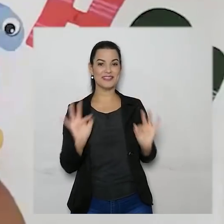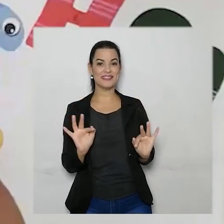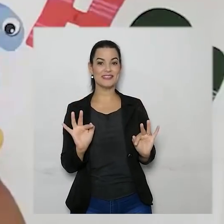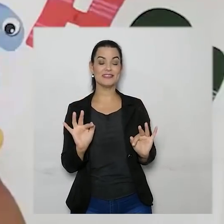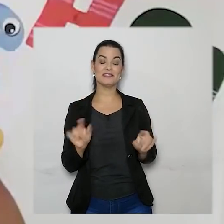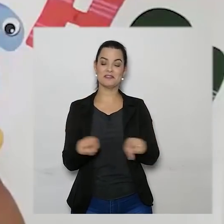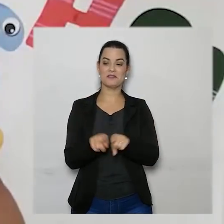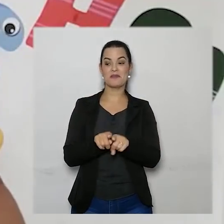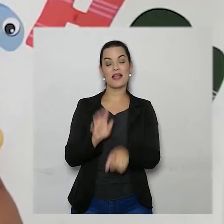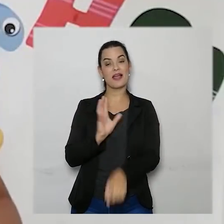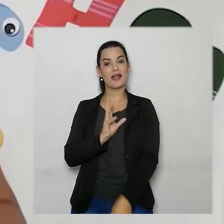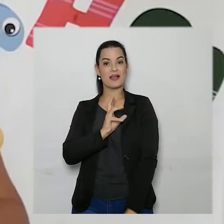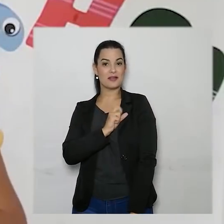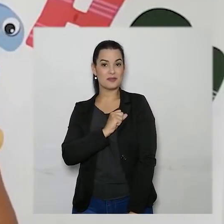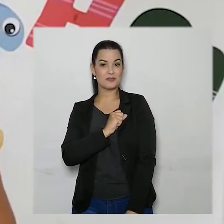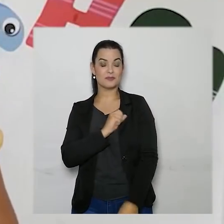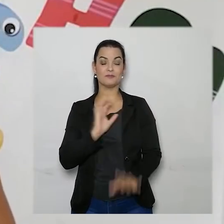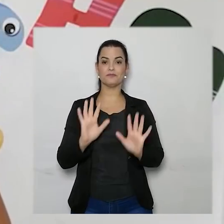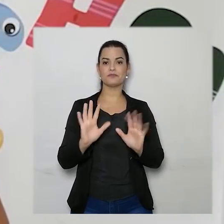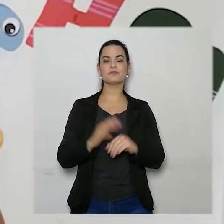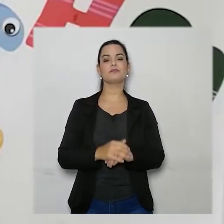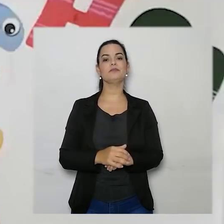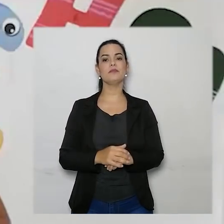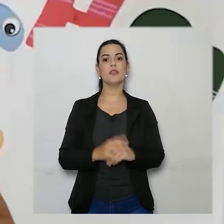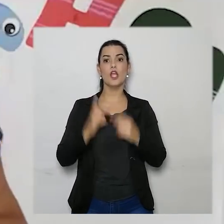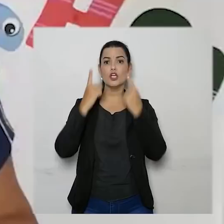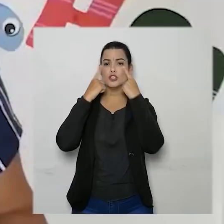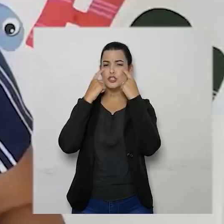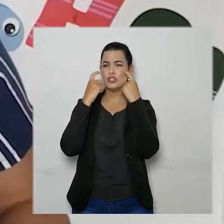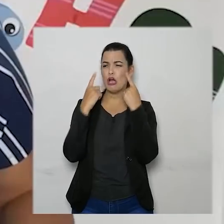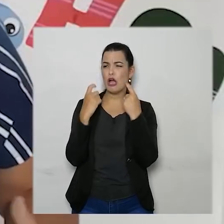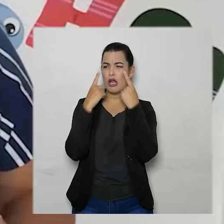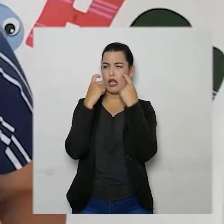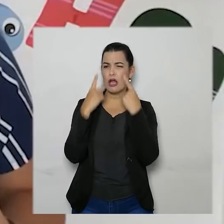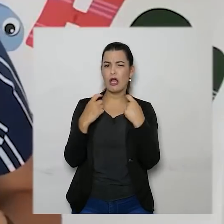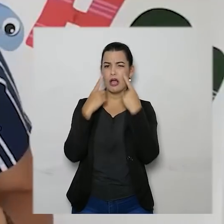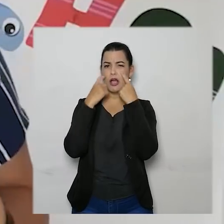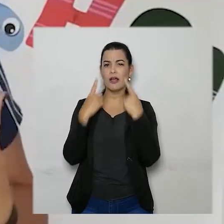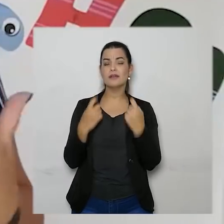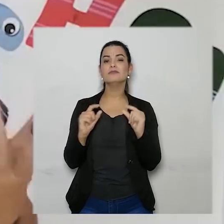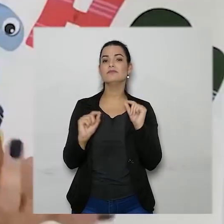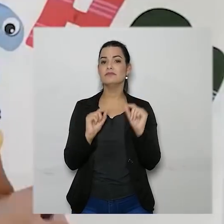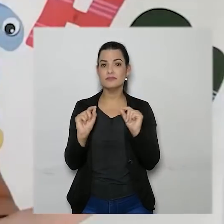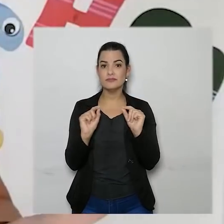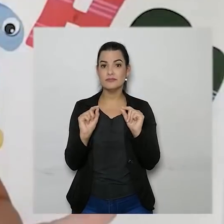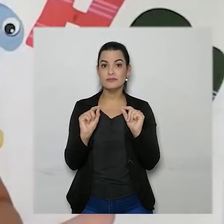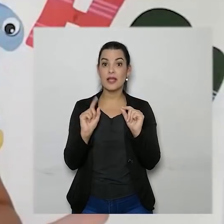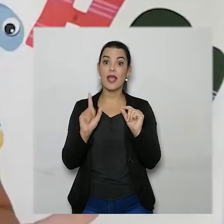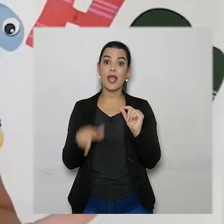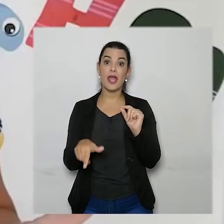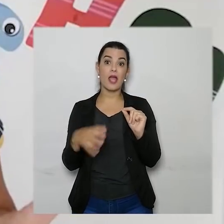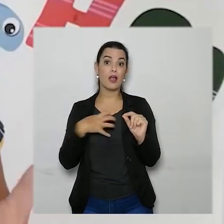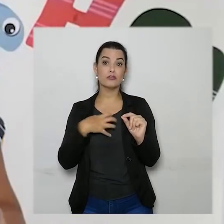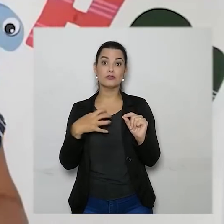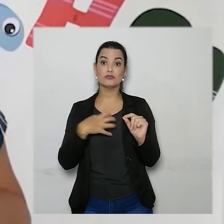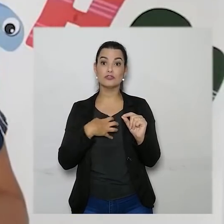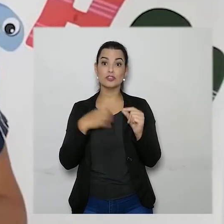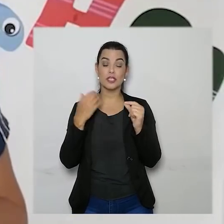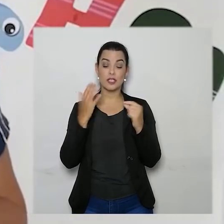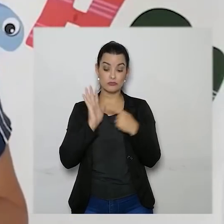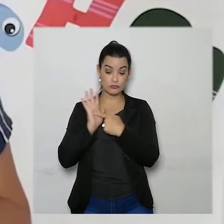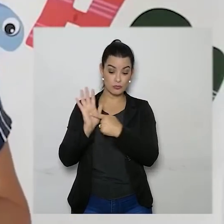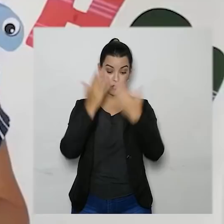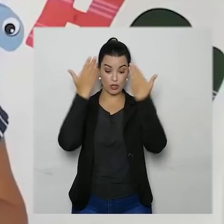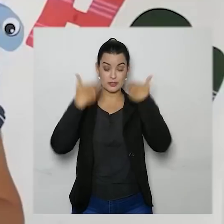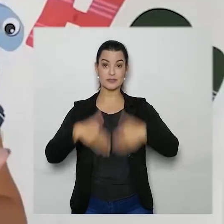ao amor. O choro. O choro é uma manifestação externa. Eu